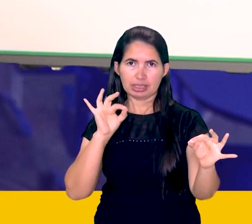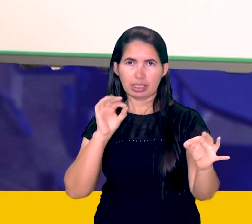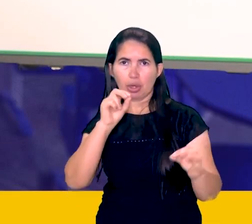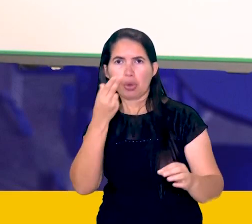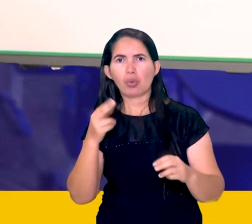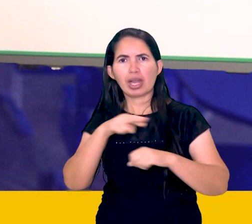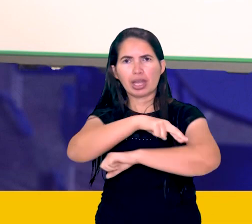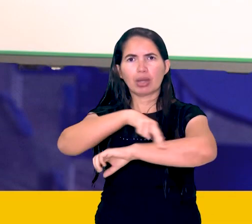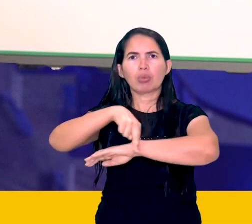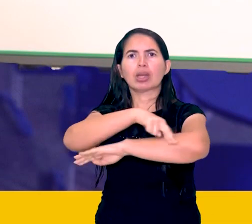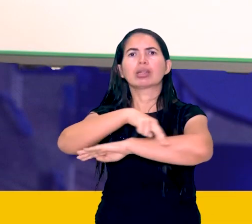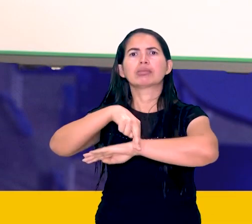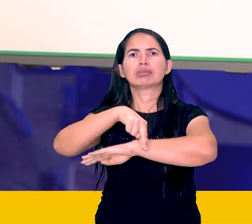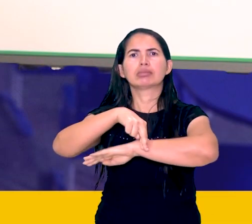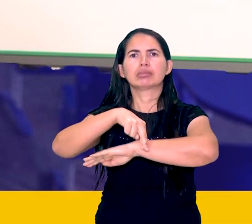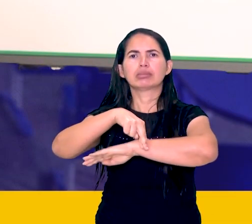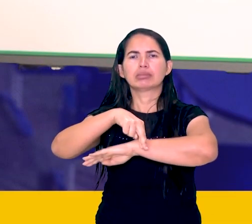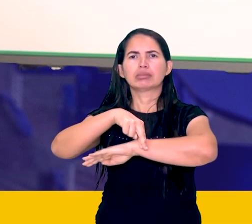ou da régua?